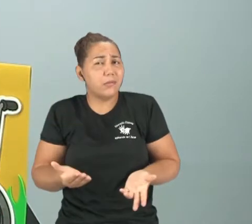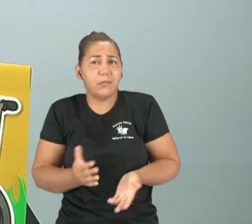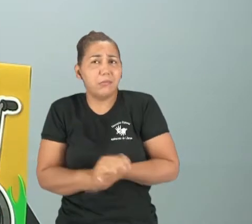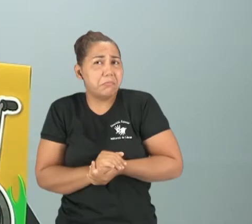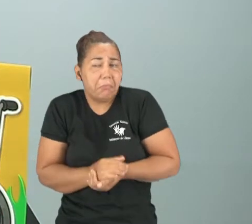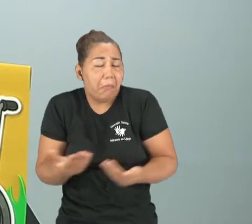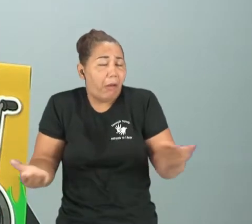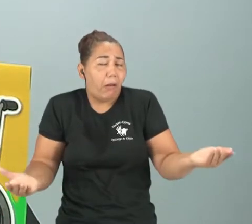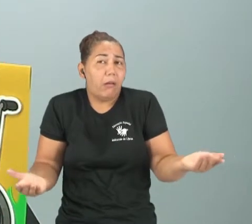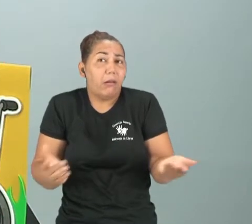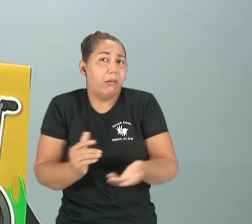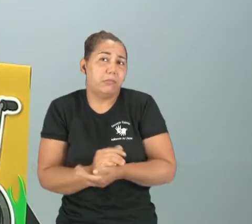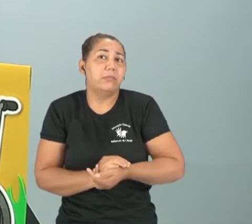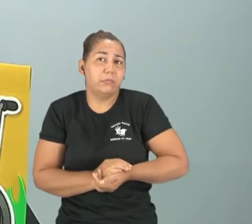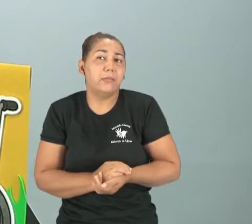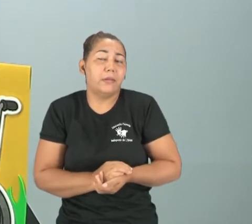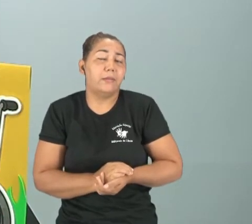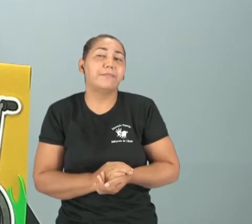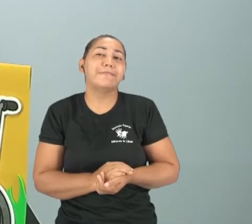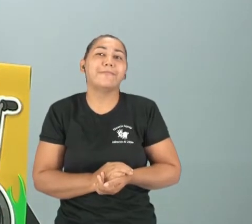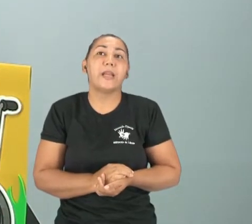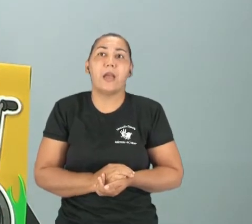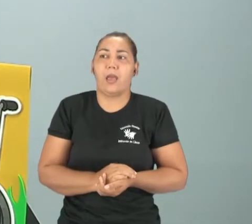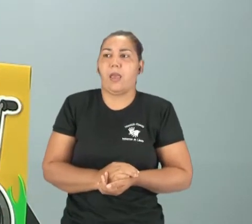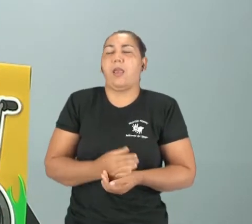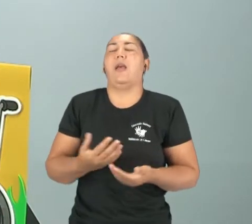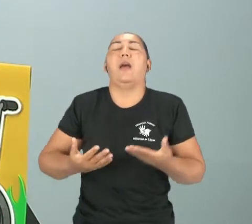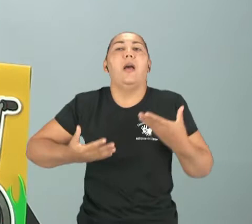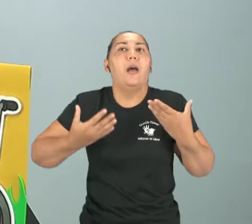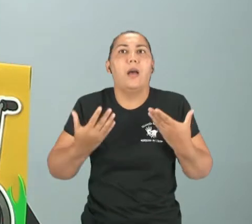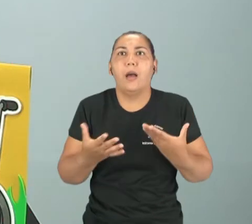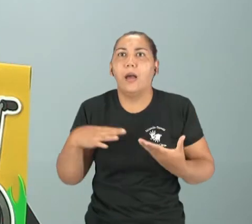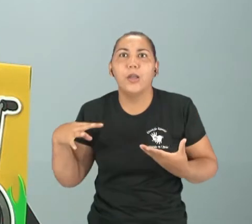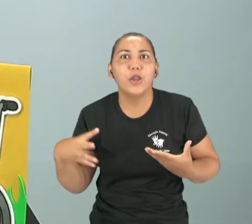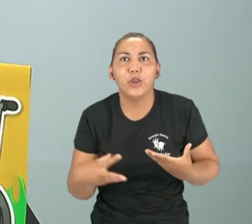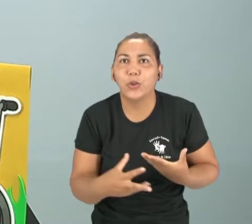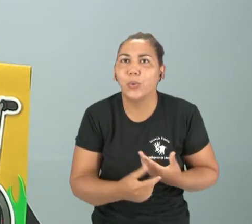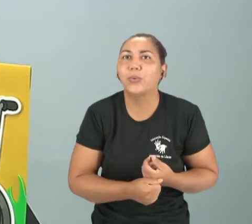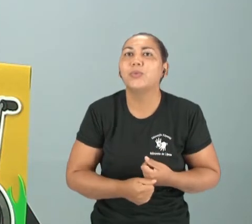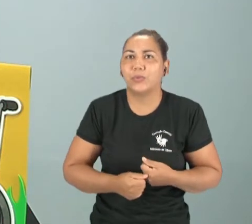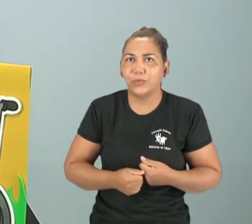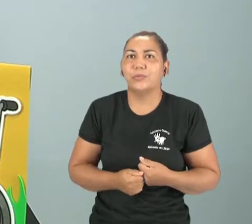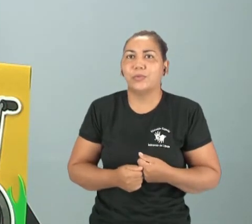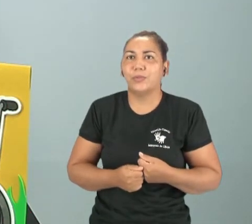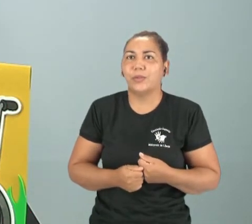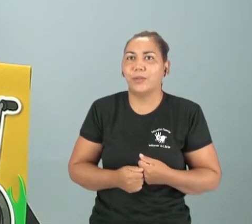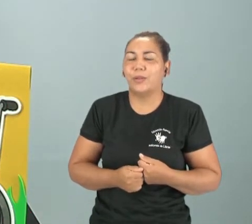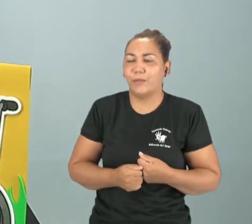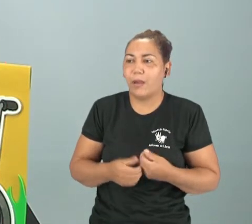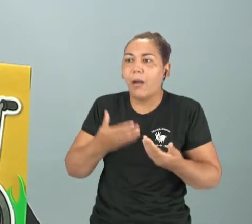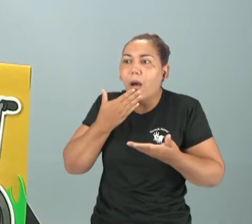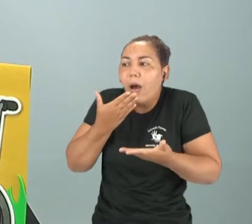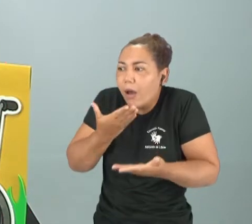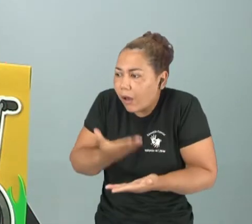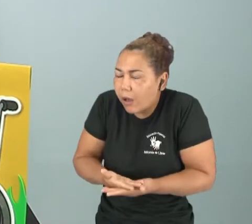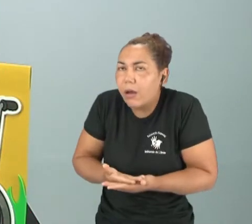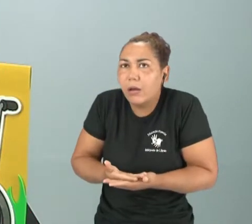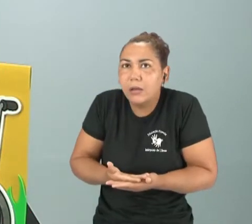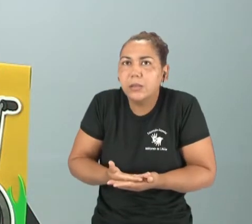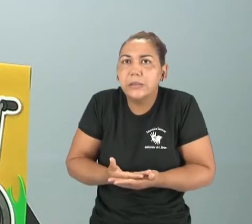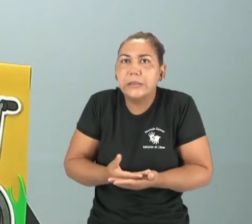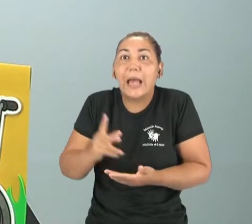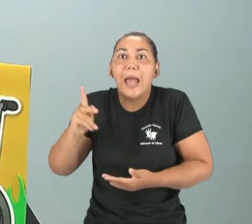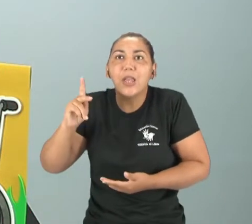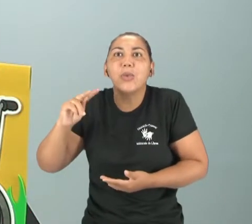mas... você já falou, né? Aí ele foi e falou, você já falou que isso tudo existiu, mas não existe mais. E o Kaká